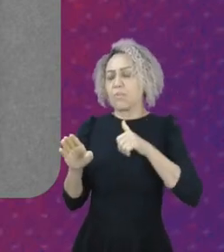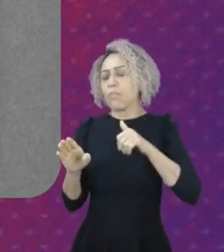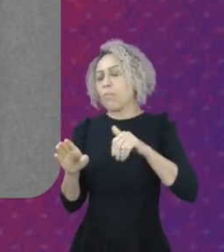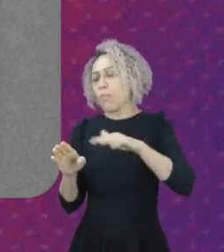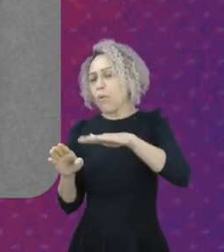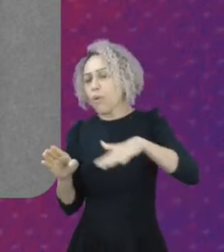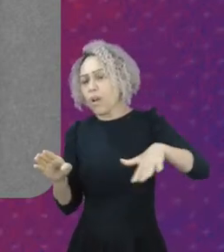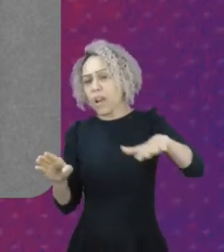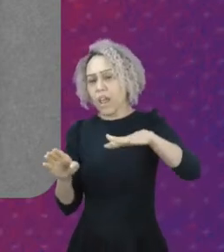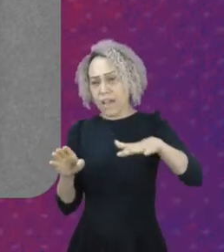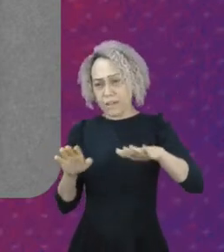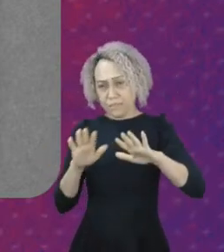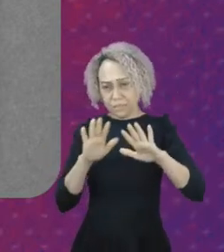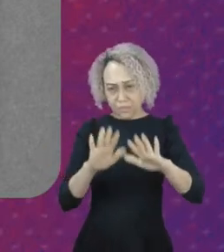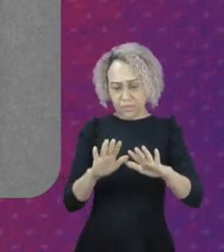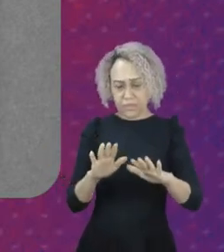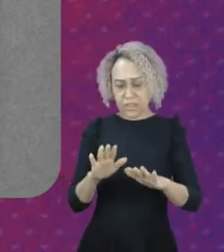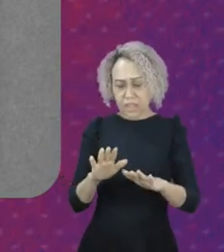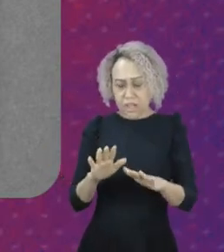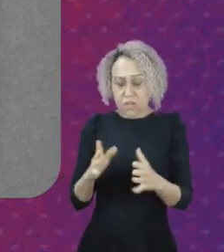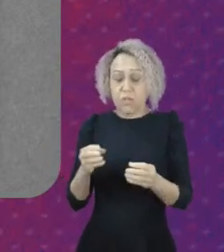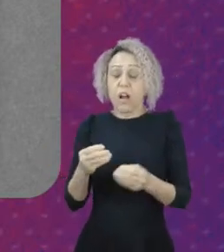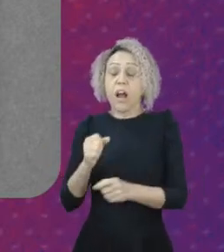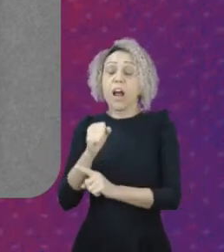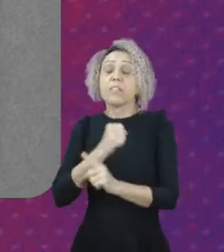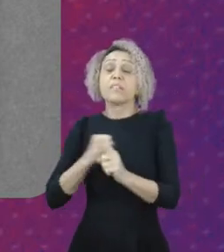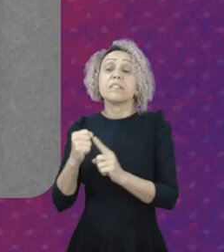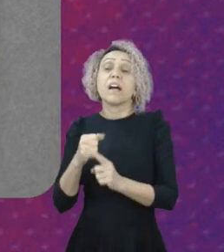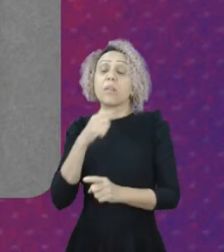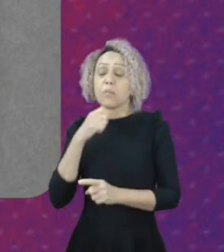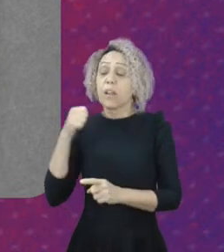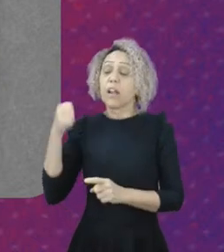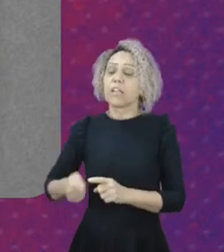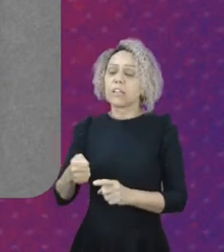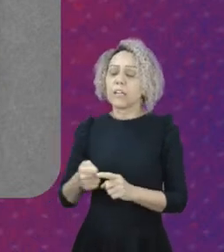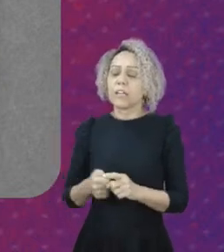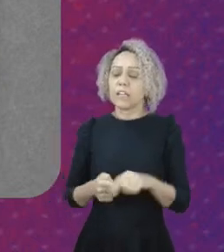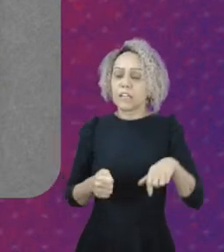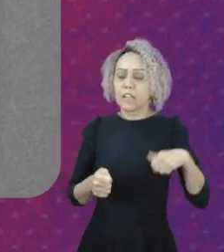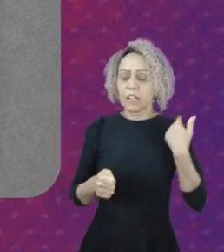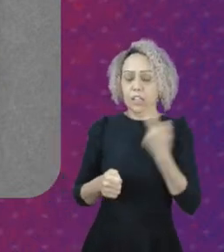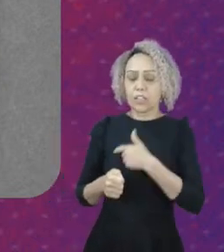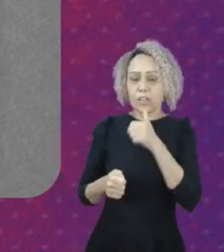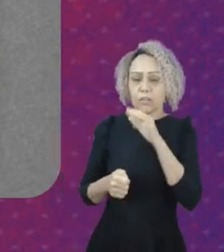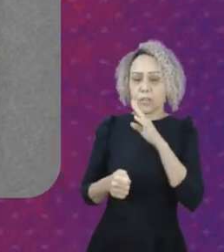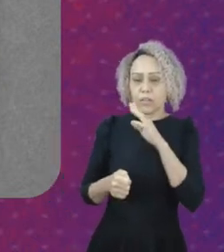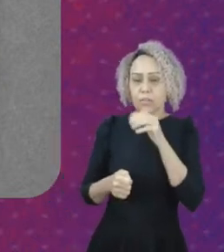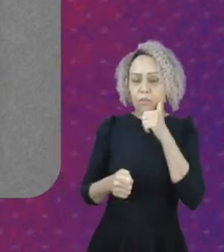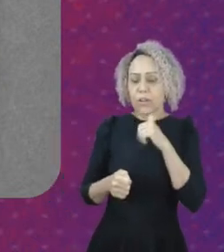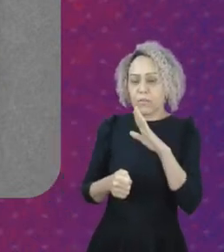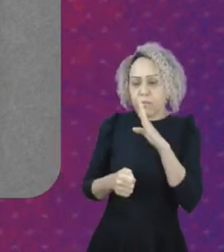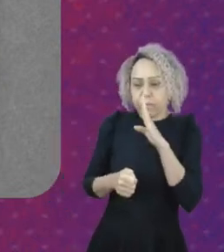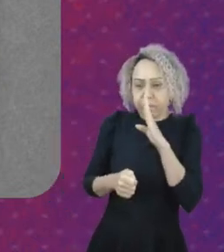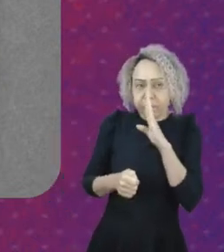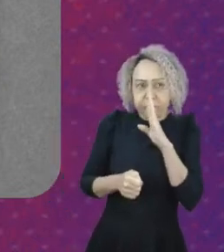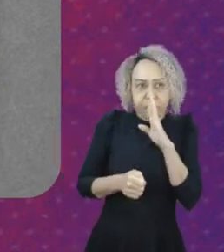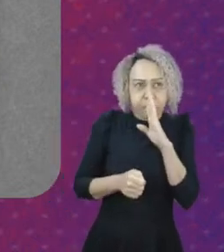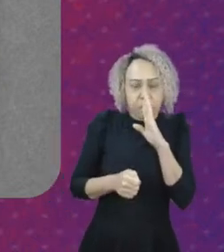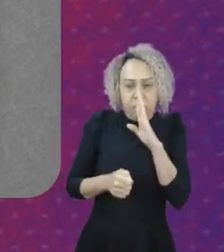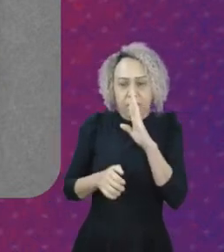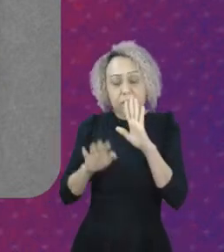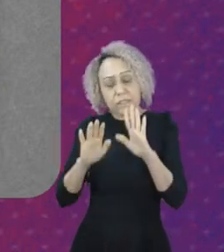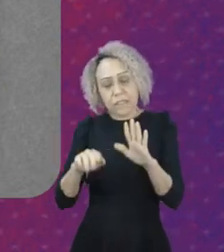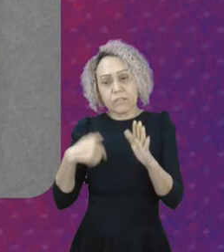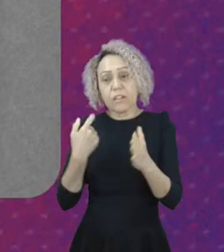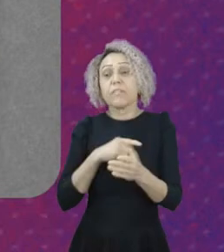não possa dizer o que é que a gente sente, né? O principal instrumento desse silêncio na nossa juventude é o nosso diário, onde a gente